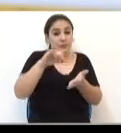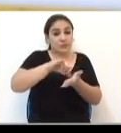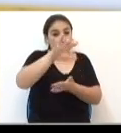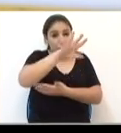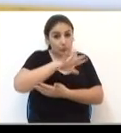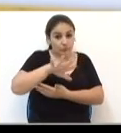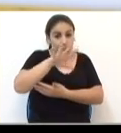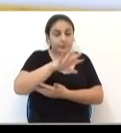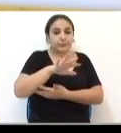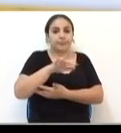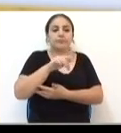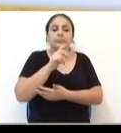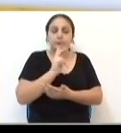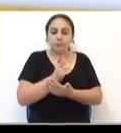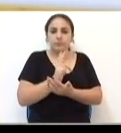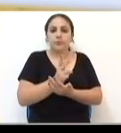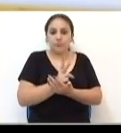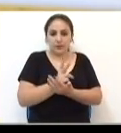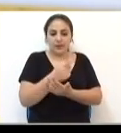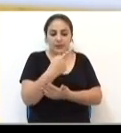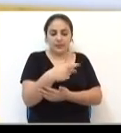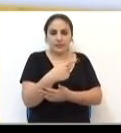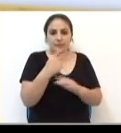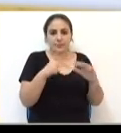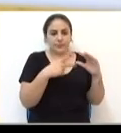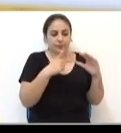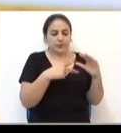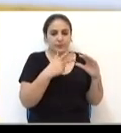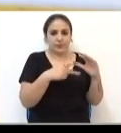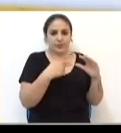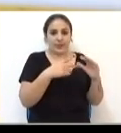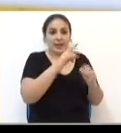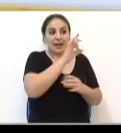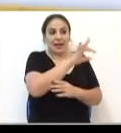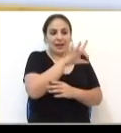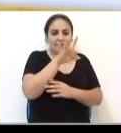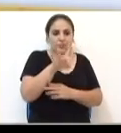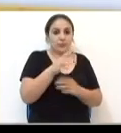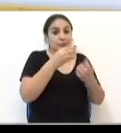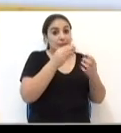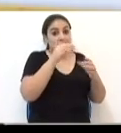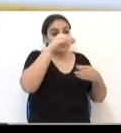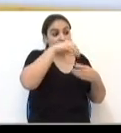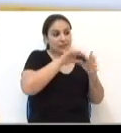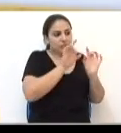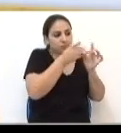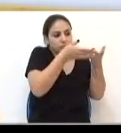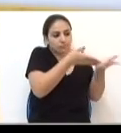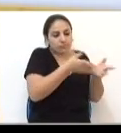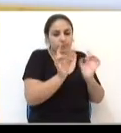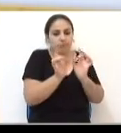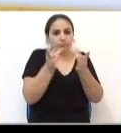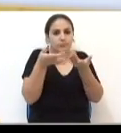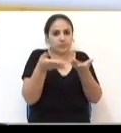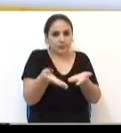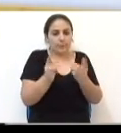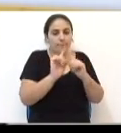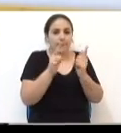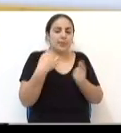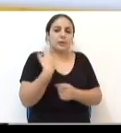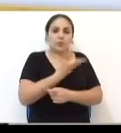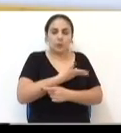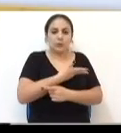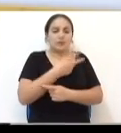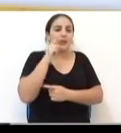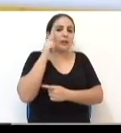todo. Isso vai ser dado continuidade aqui na Câmara, cada um dentro das suas especificações,